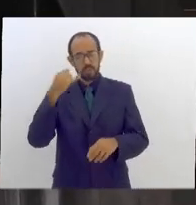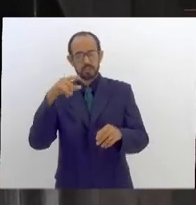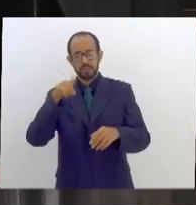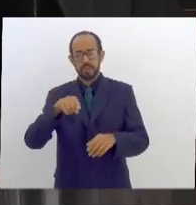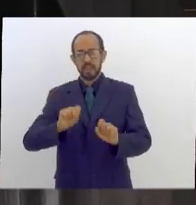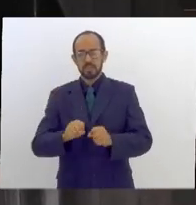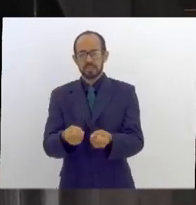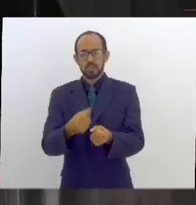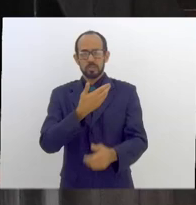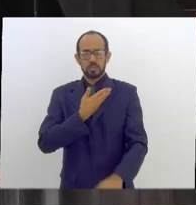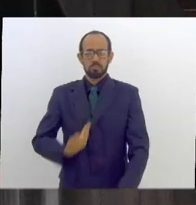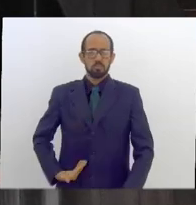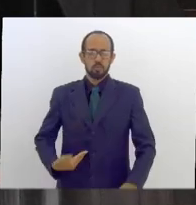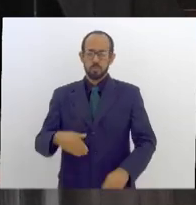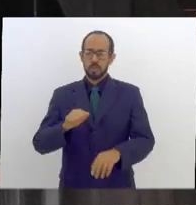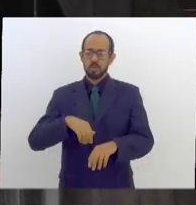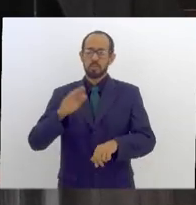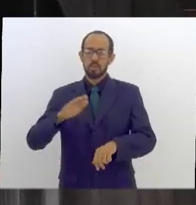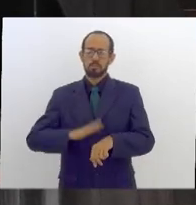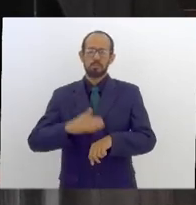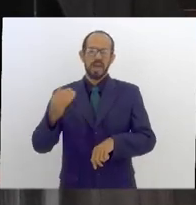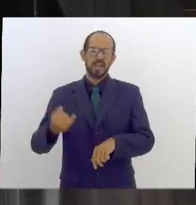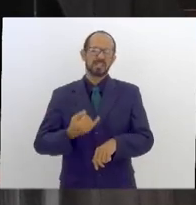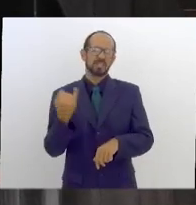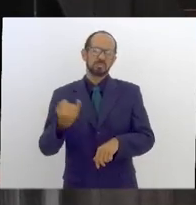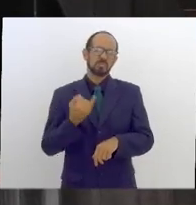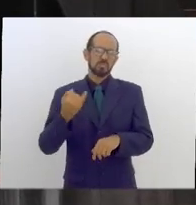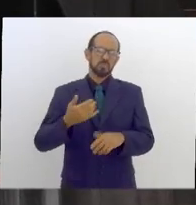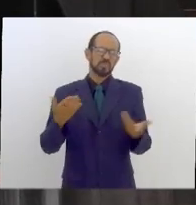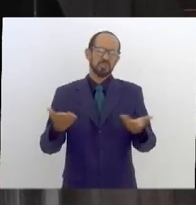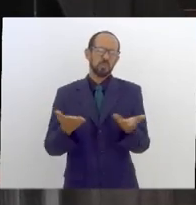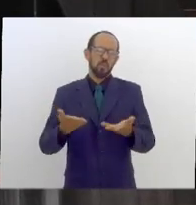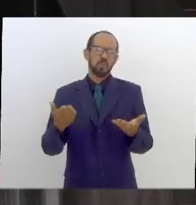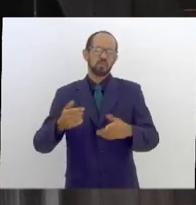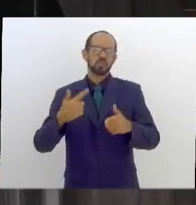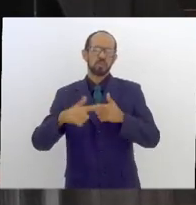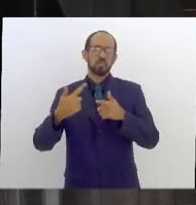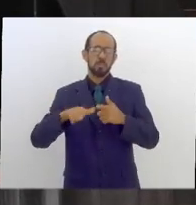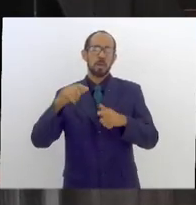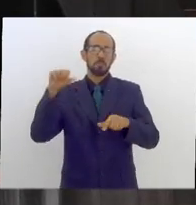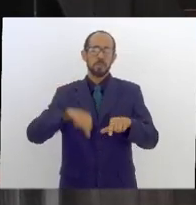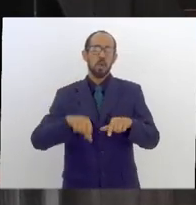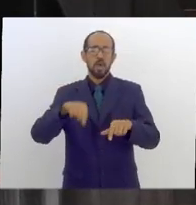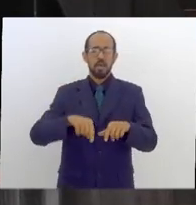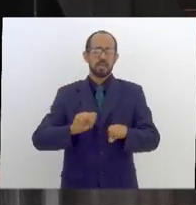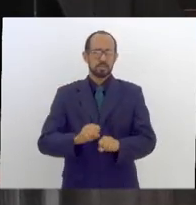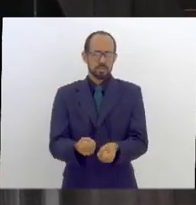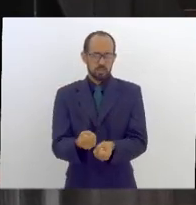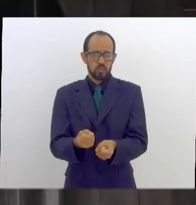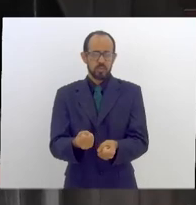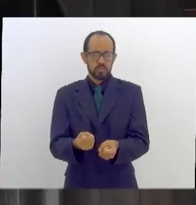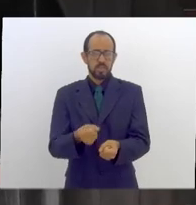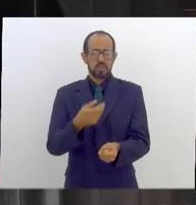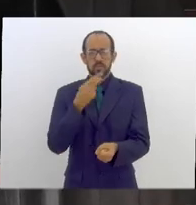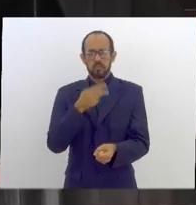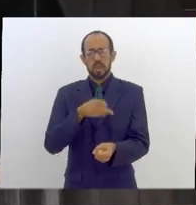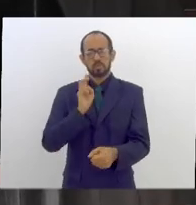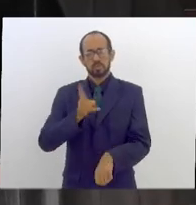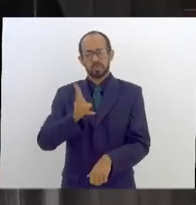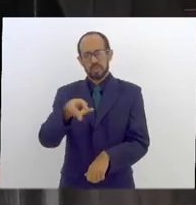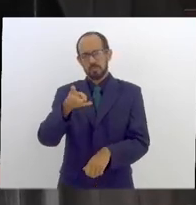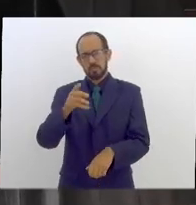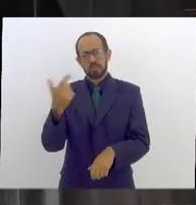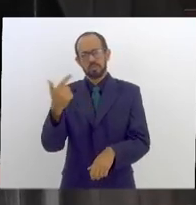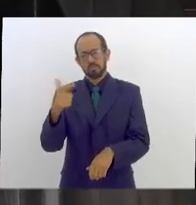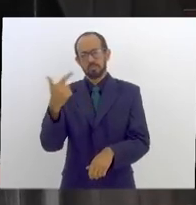Hoje, um problema que mais nos assola dentro do nosso Estado, exatamente a segurança. Eu costumo dizer sempre que não existe